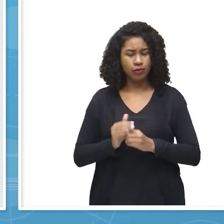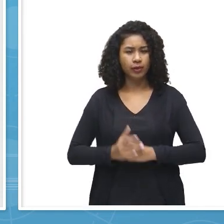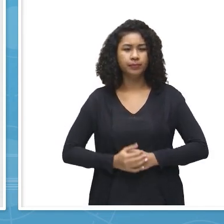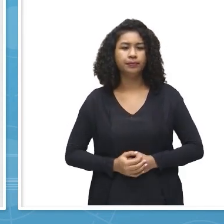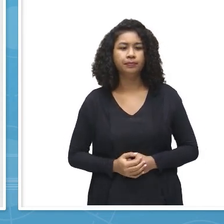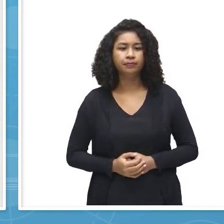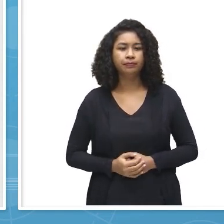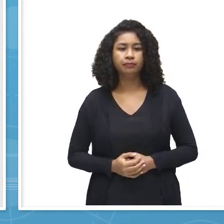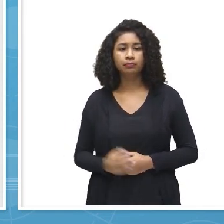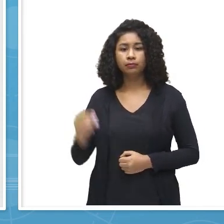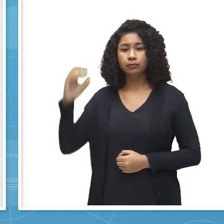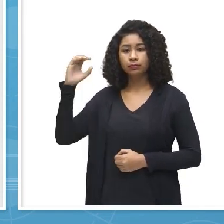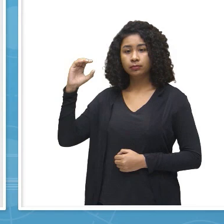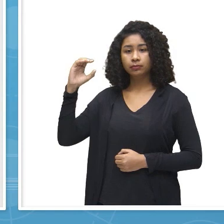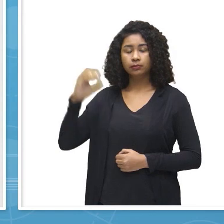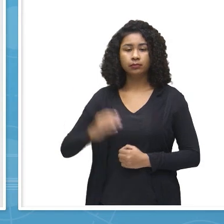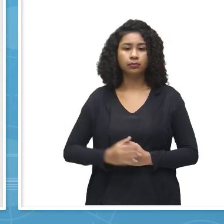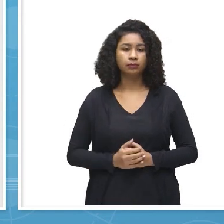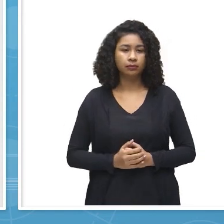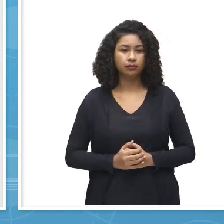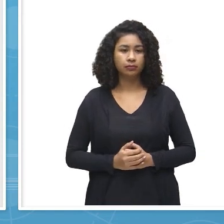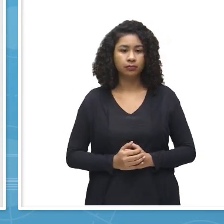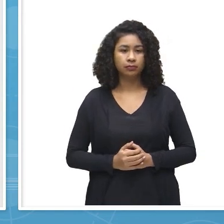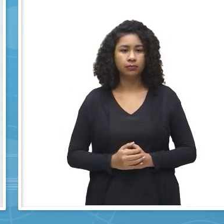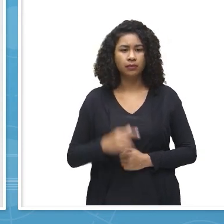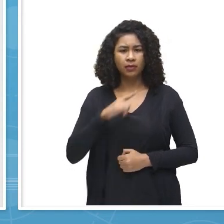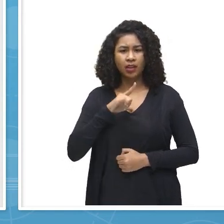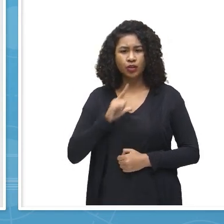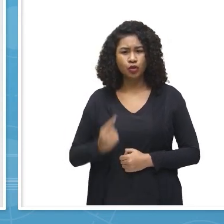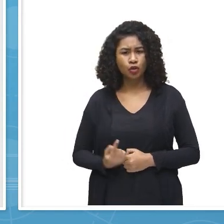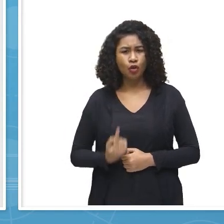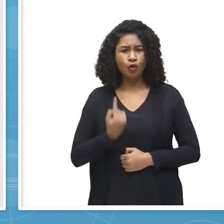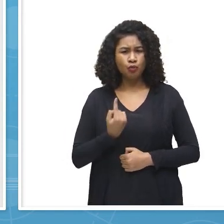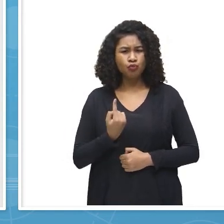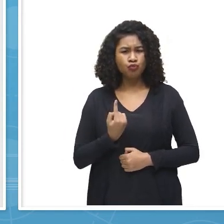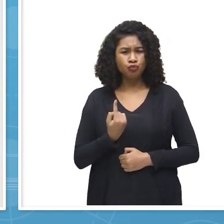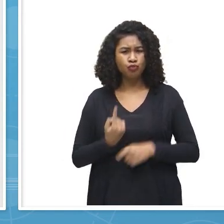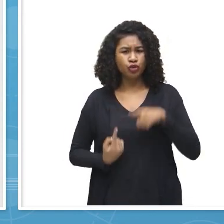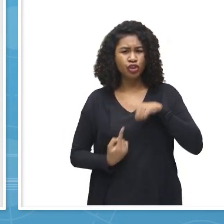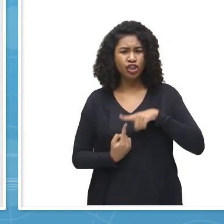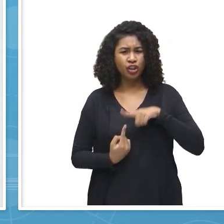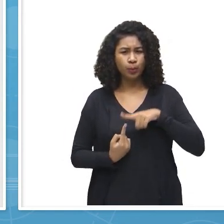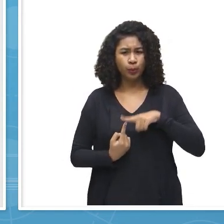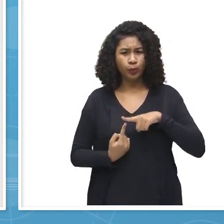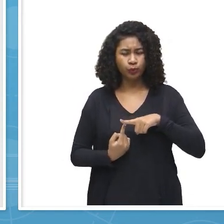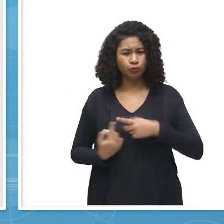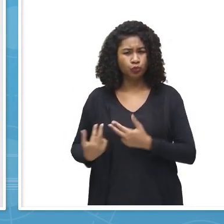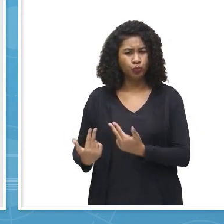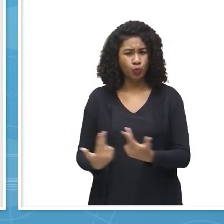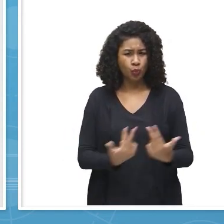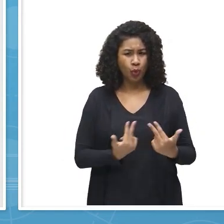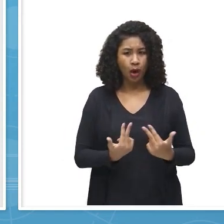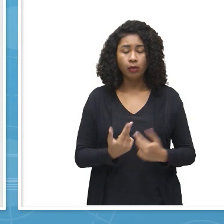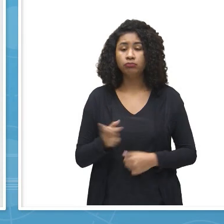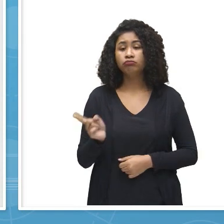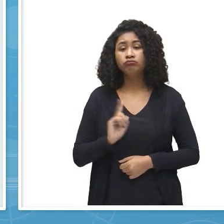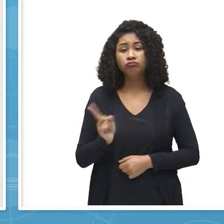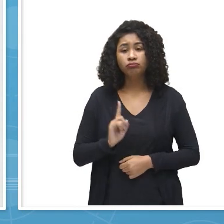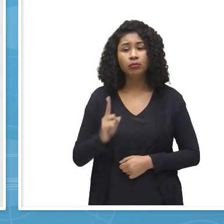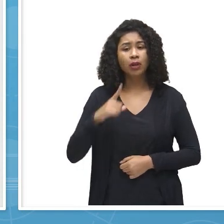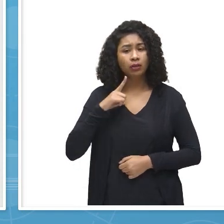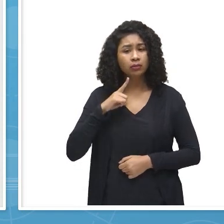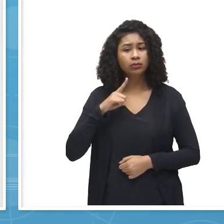alternativa. Possuem apenas um formato em todos os tecidos. Não, né? Então as células vão ser diferentes, vão ter